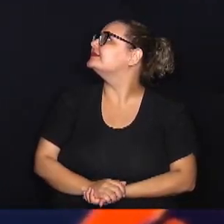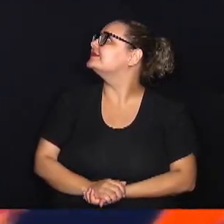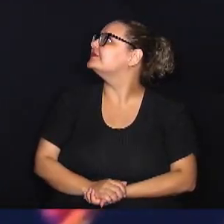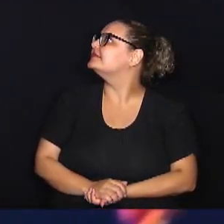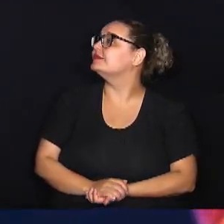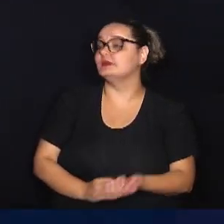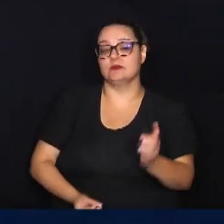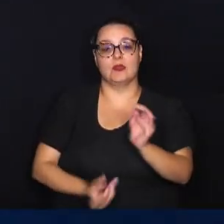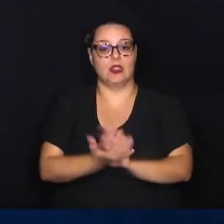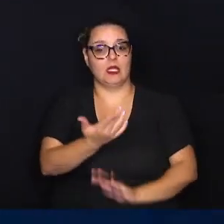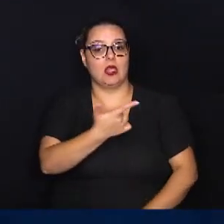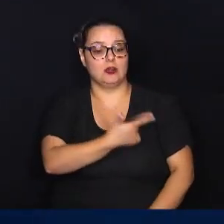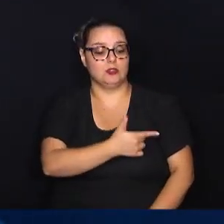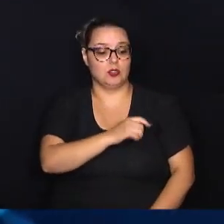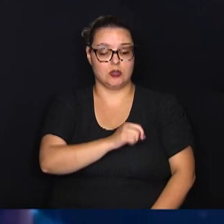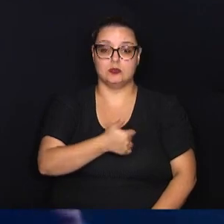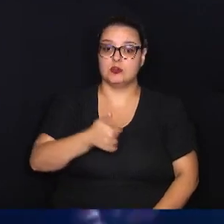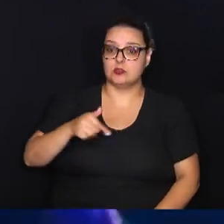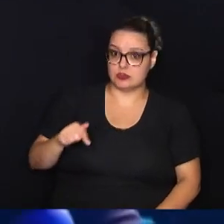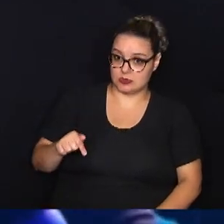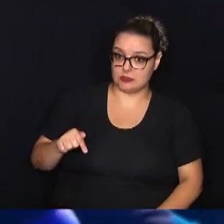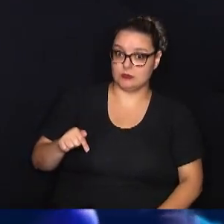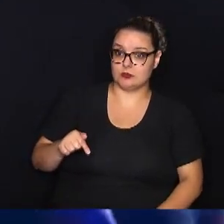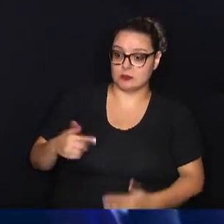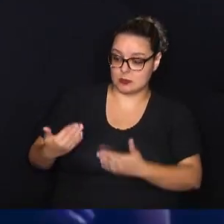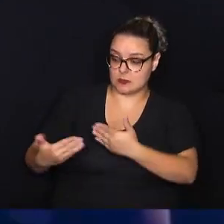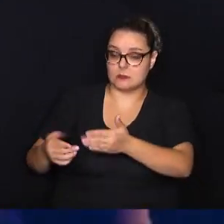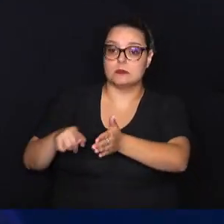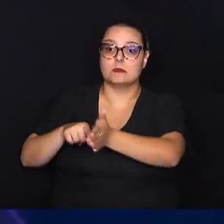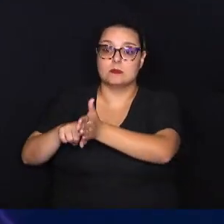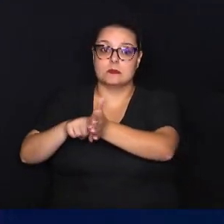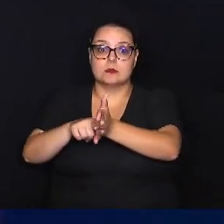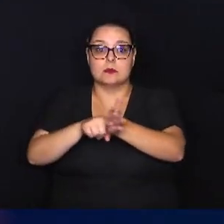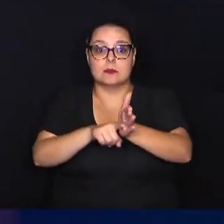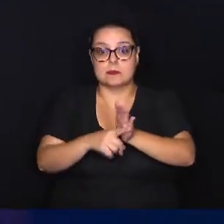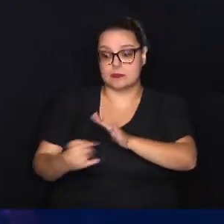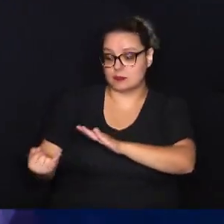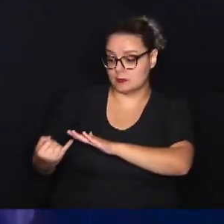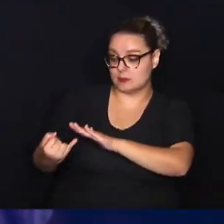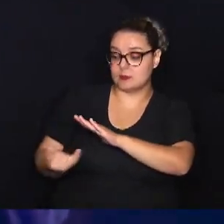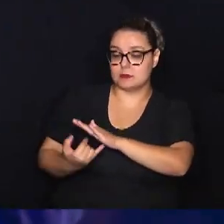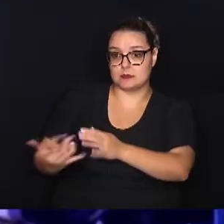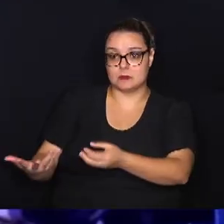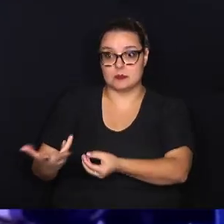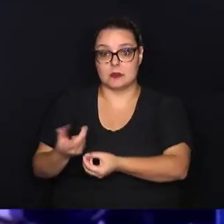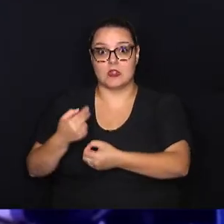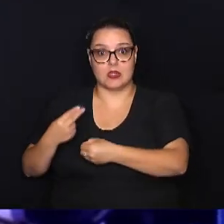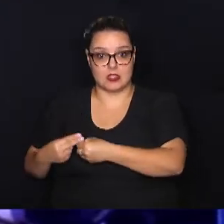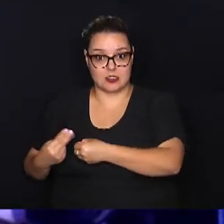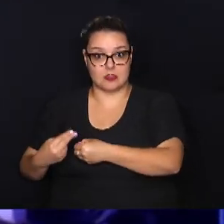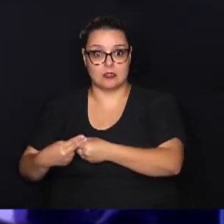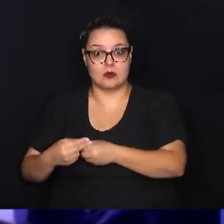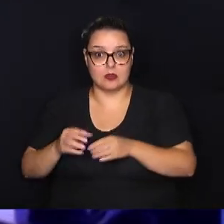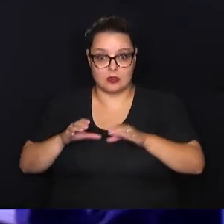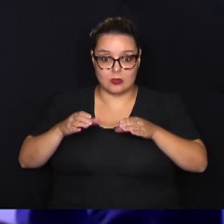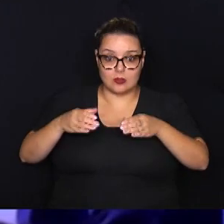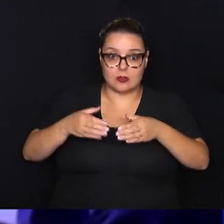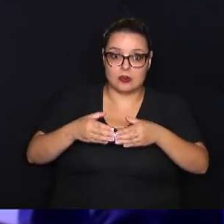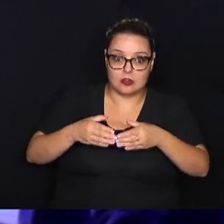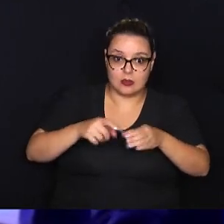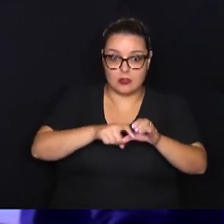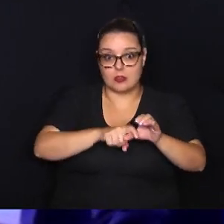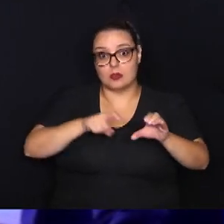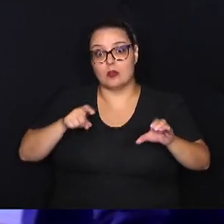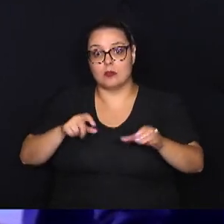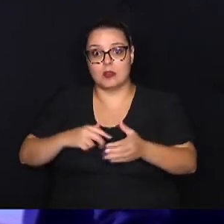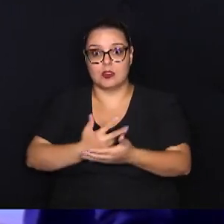Nascido em 2017, a partir de pesquisas no Instituto de Artes da Unicamp, o grupo independente de